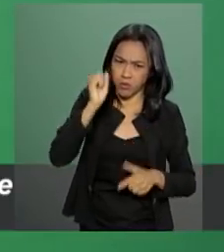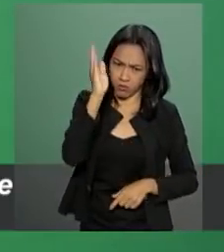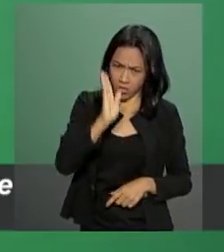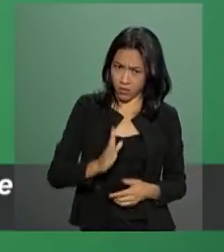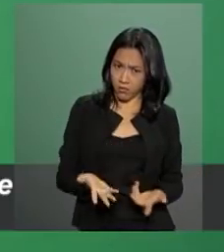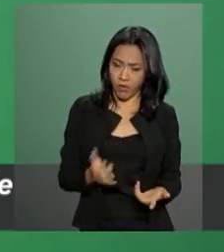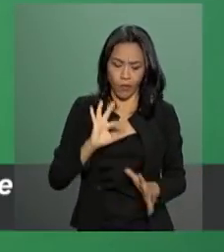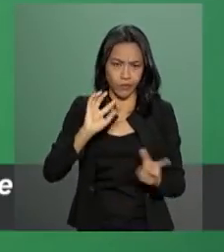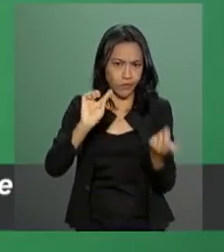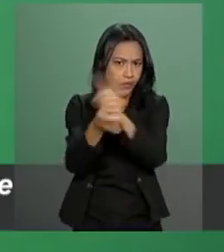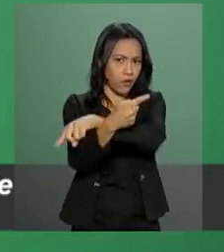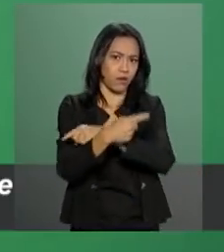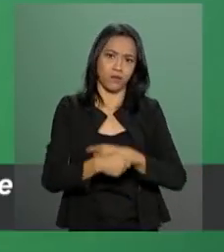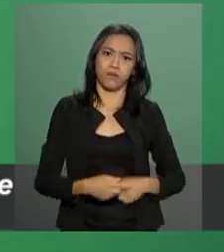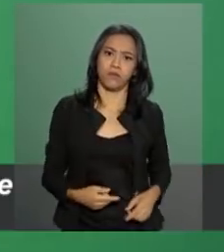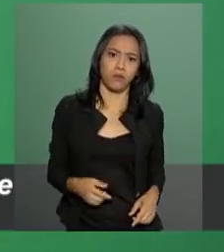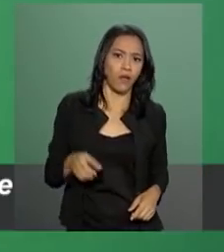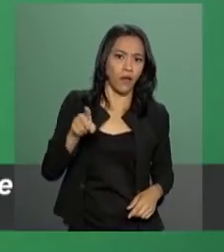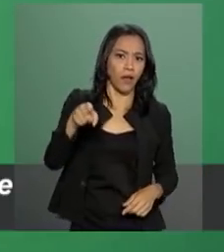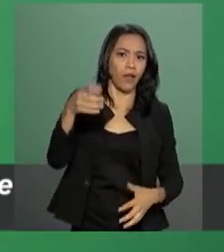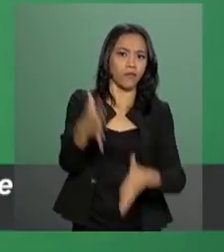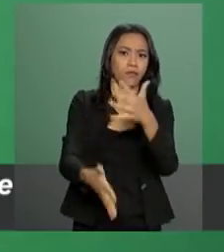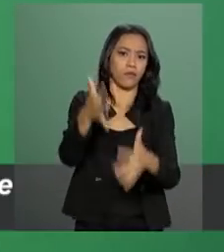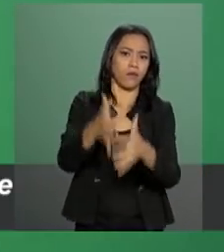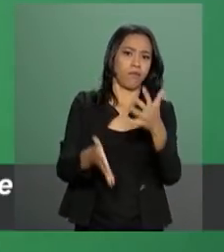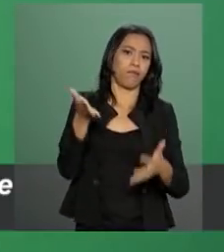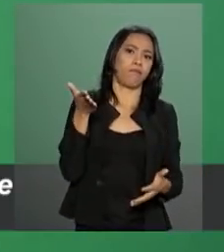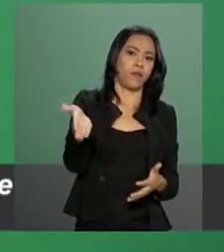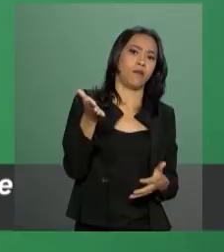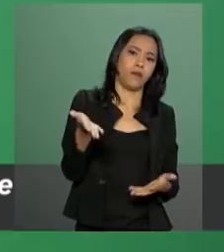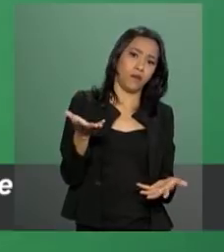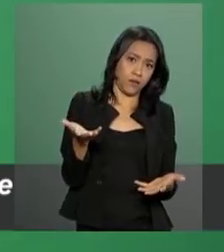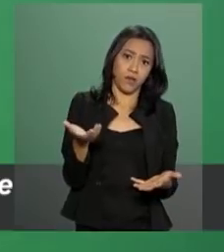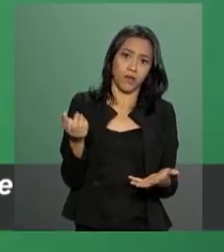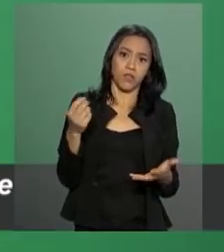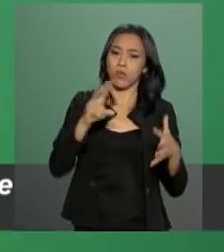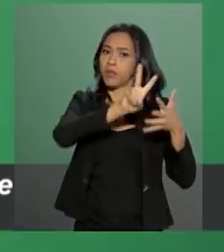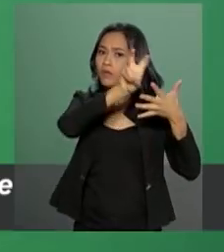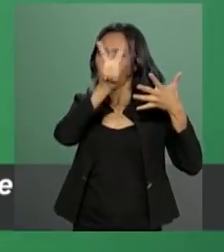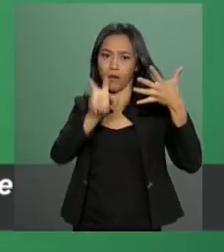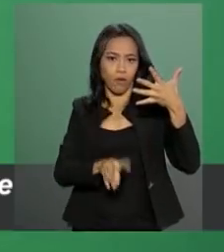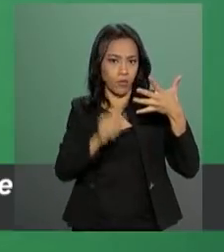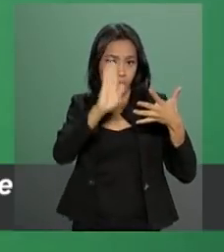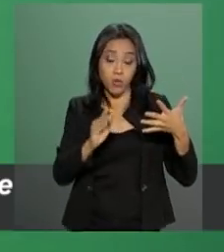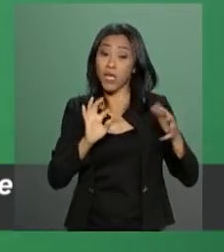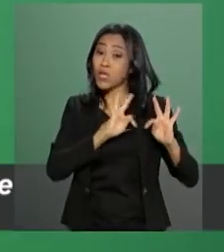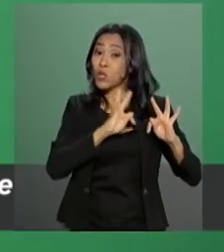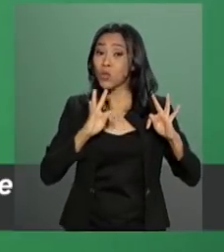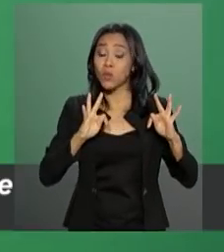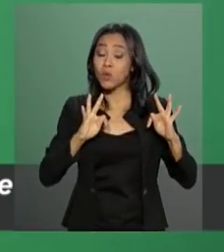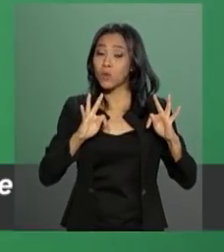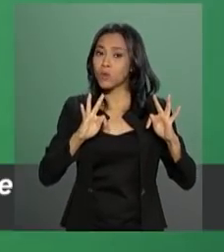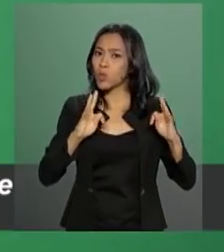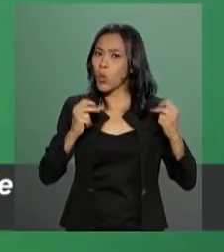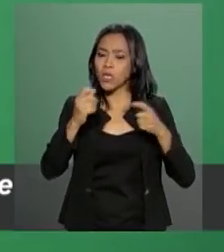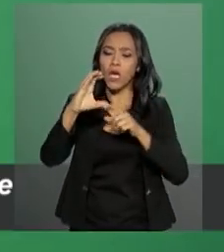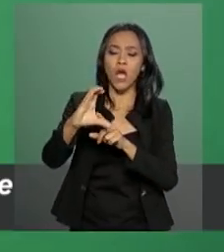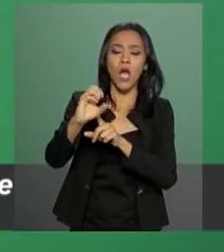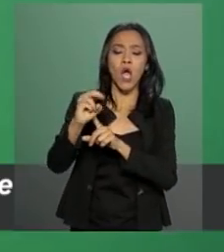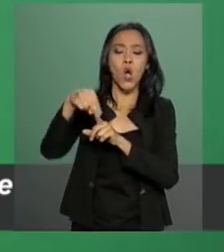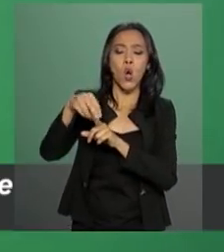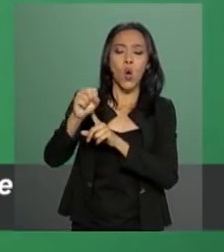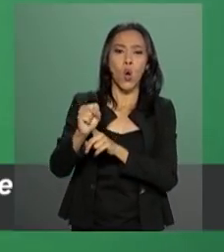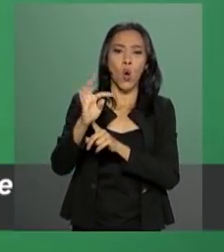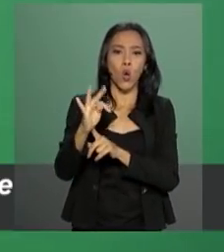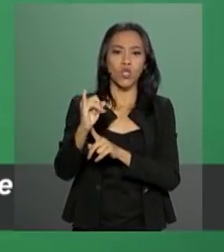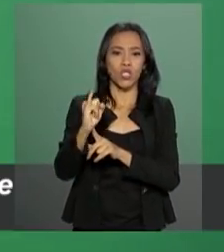ao contrário ela é a perturbação das questões nacionais que toda a constituição ou toda a constituinte significa